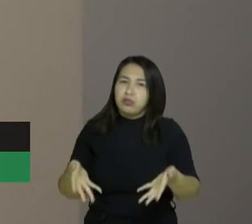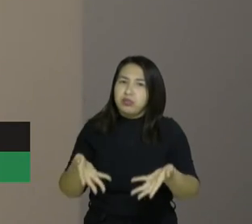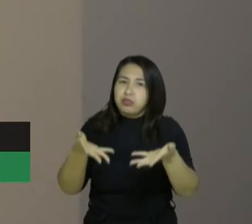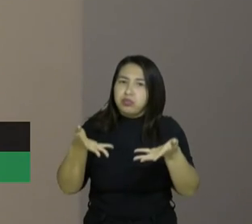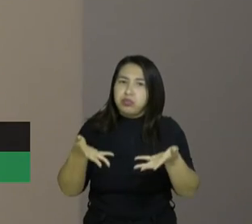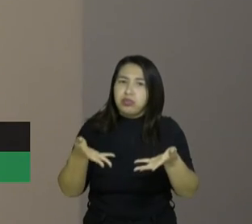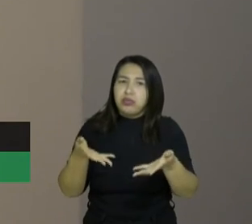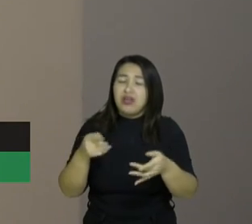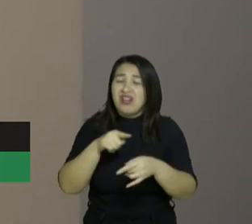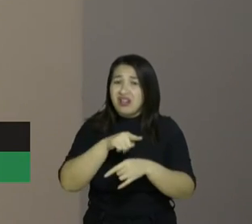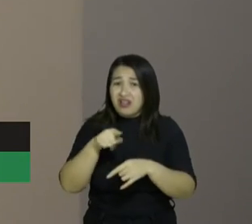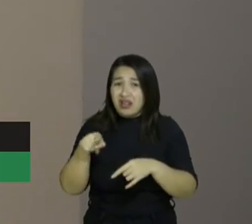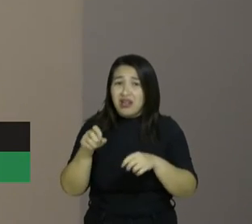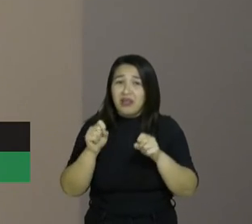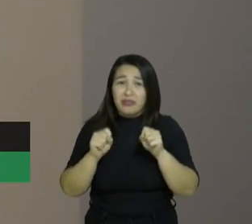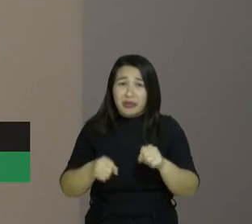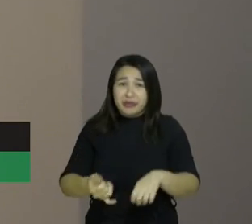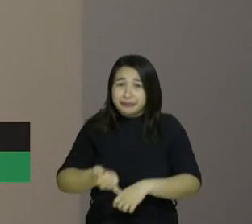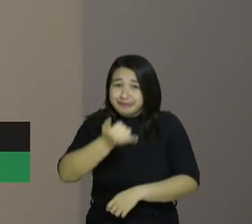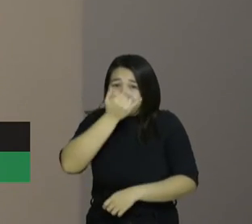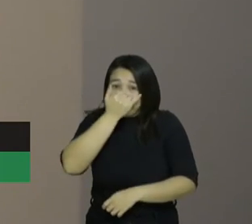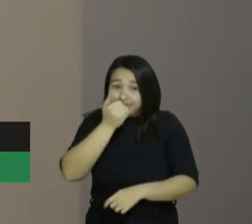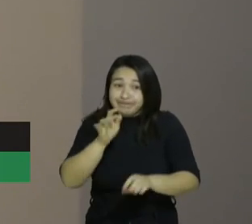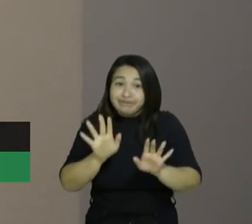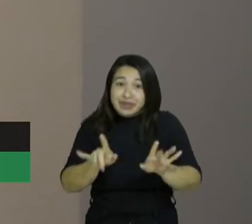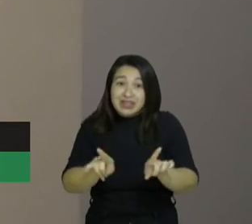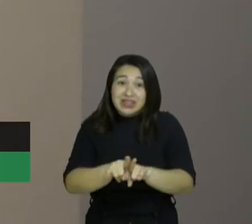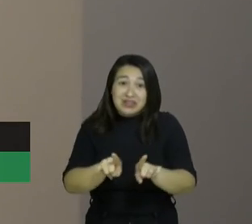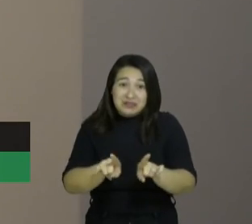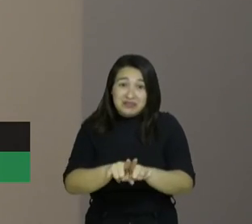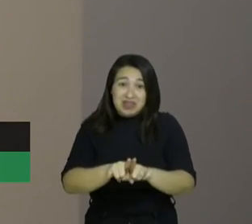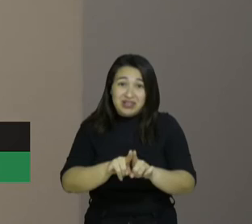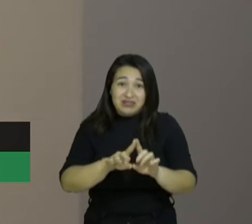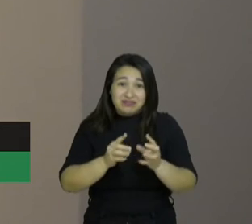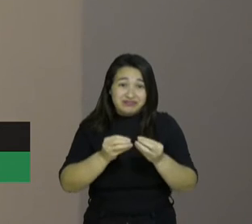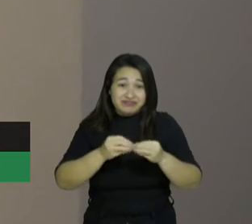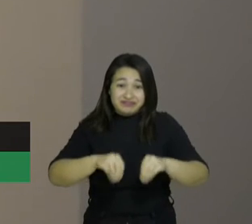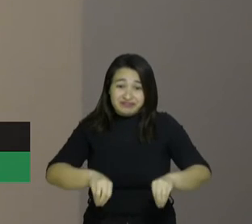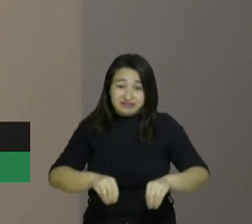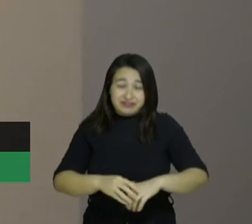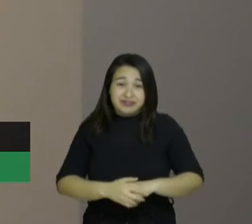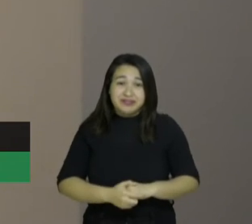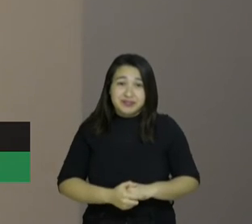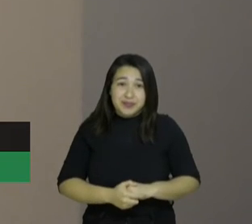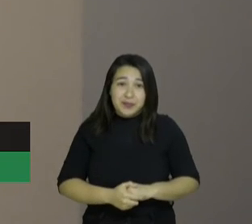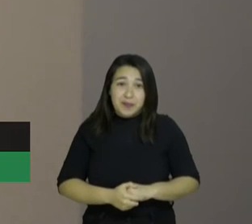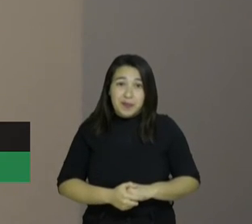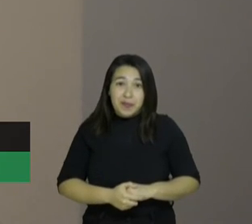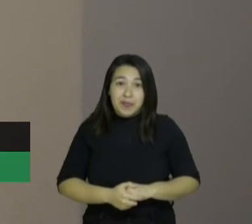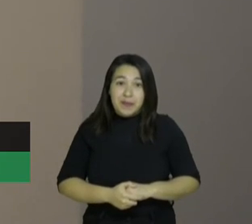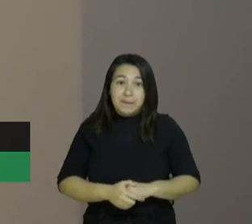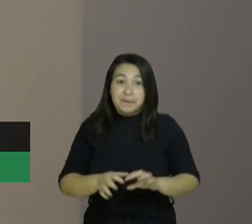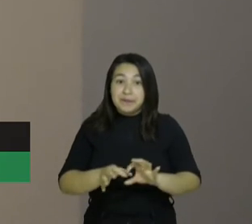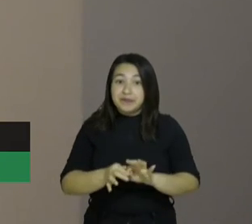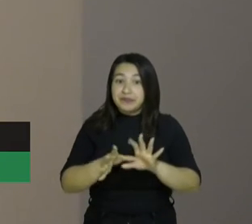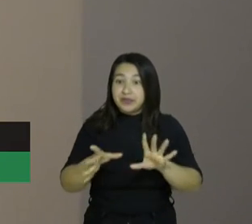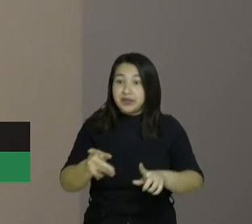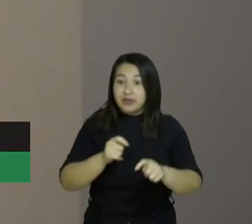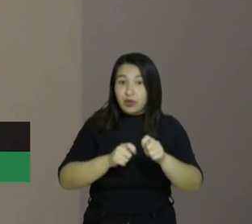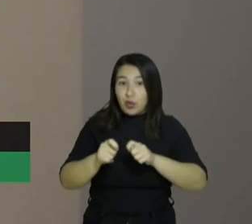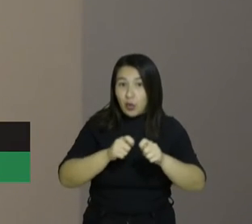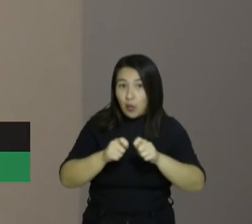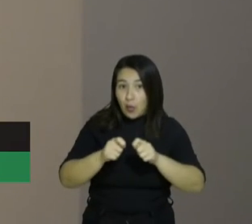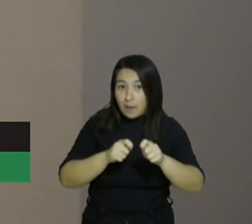fadado não apenas ao fracasso mas também à infâmia quando nós falamos tratados de livre comércio